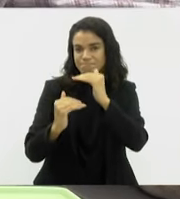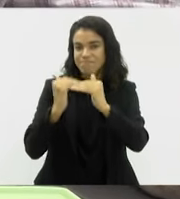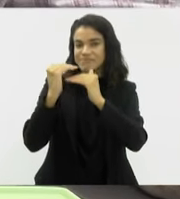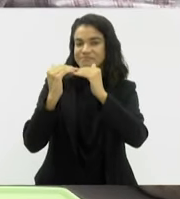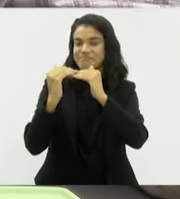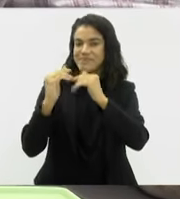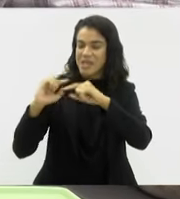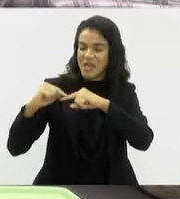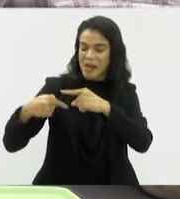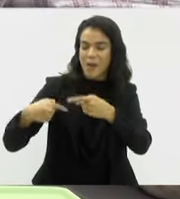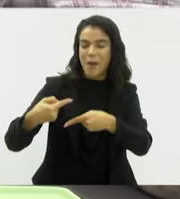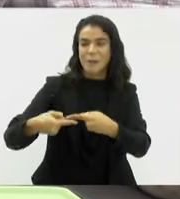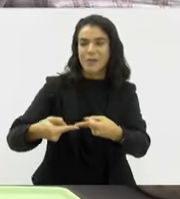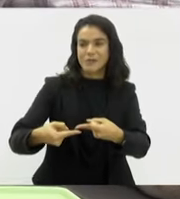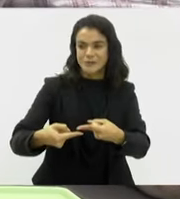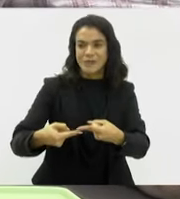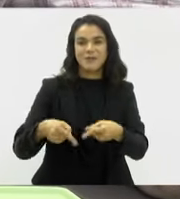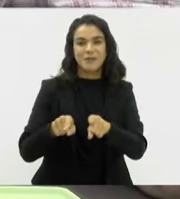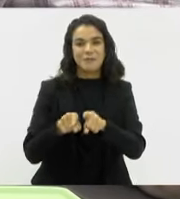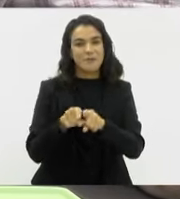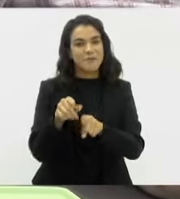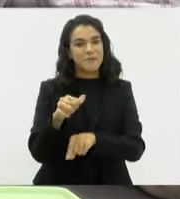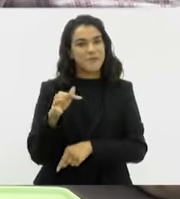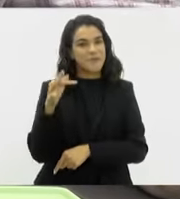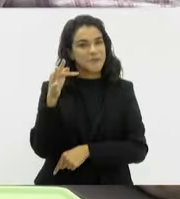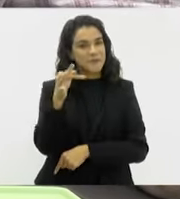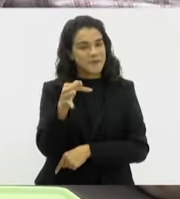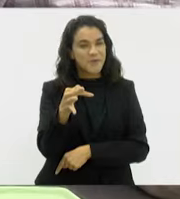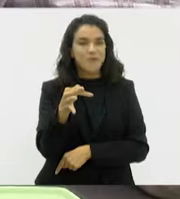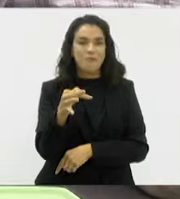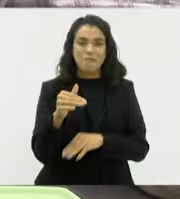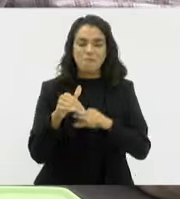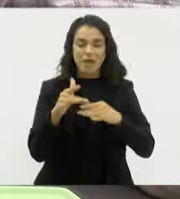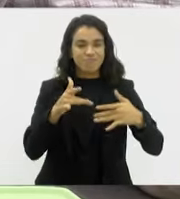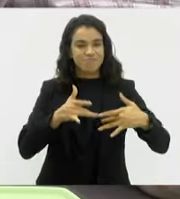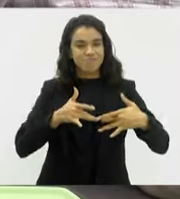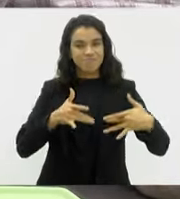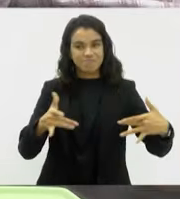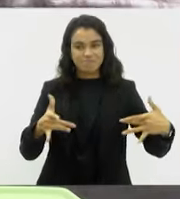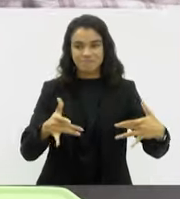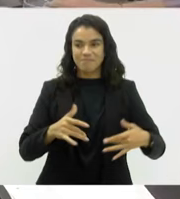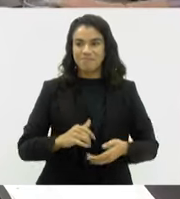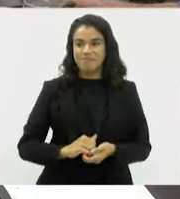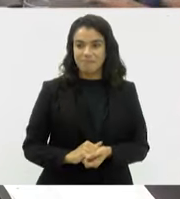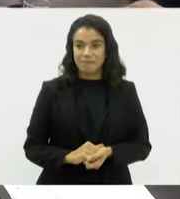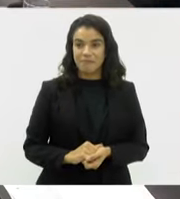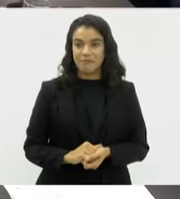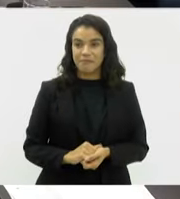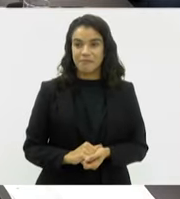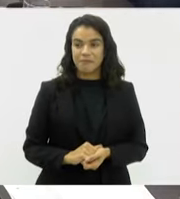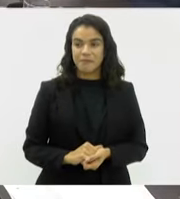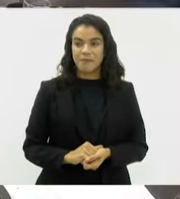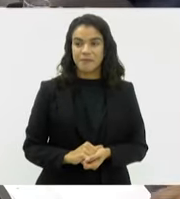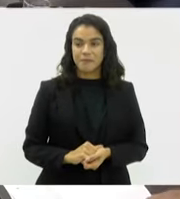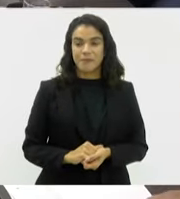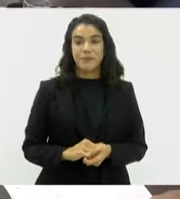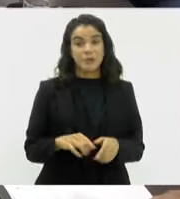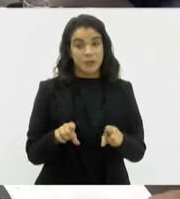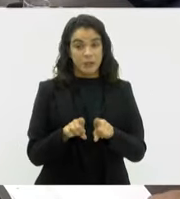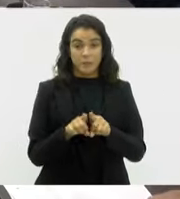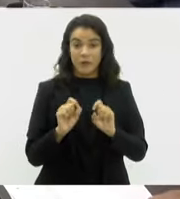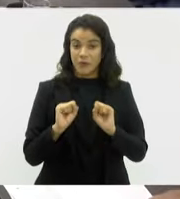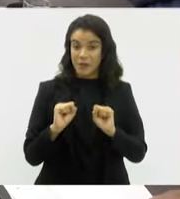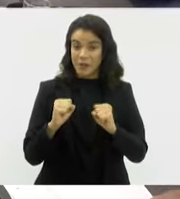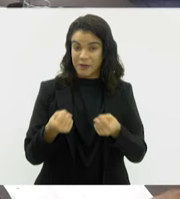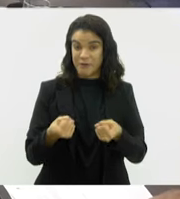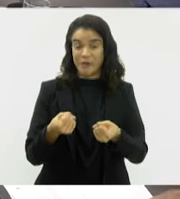reproduzir deputadas atuais e do futuro da forma mais solidária possível. Vou, inclusive, defender aqui a